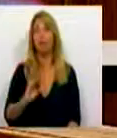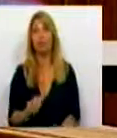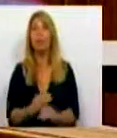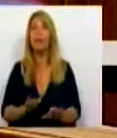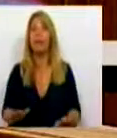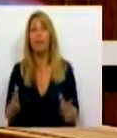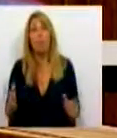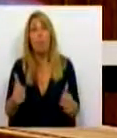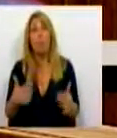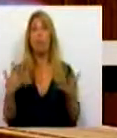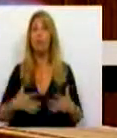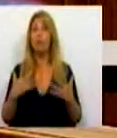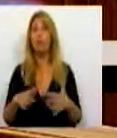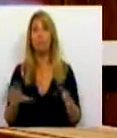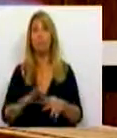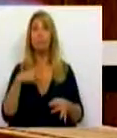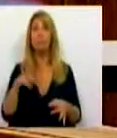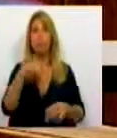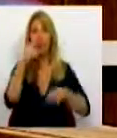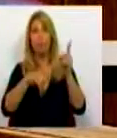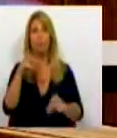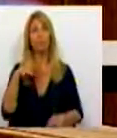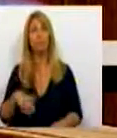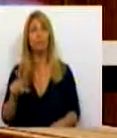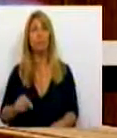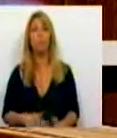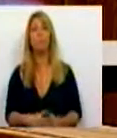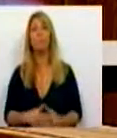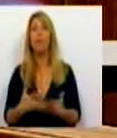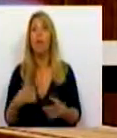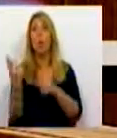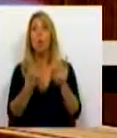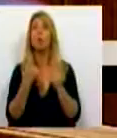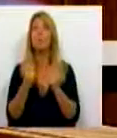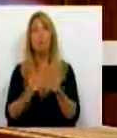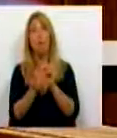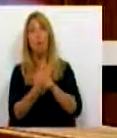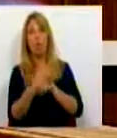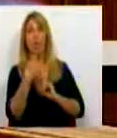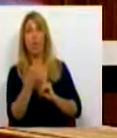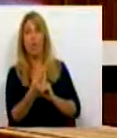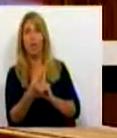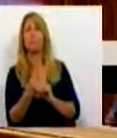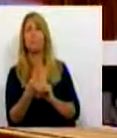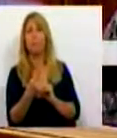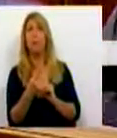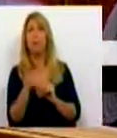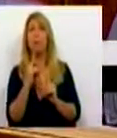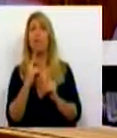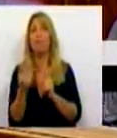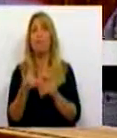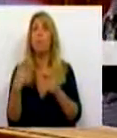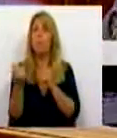orçamento que é bom para Portugal e para os portugueses. Este debate foi um debate, contrariamente àquilo que foi dito, muito substantivo,